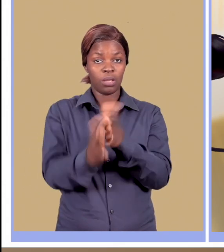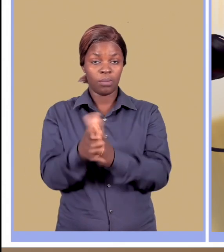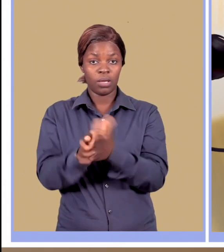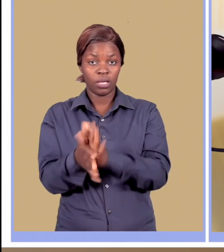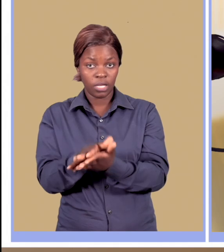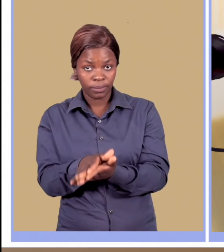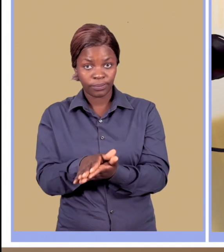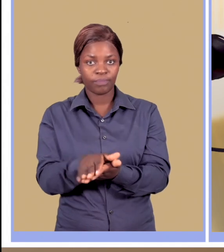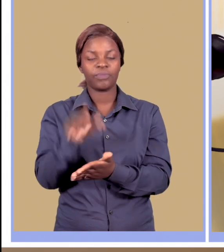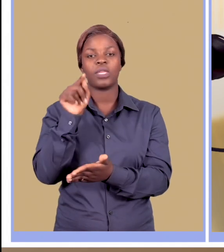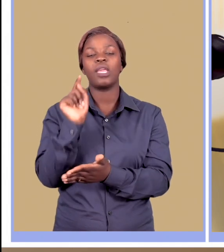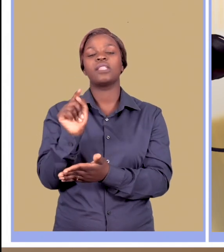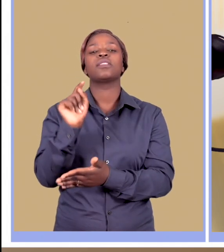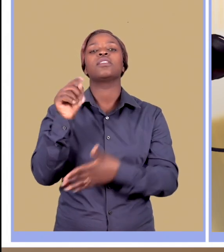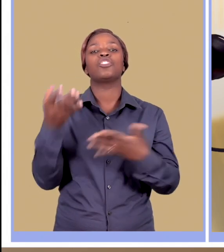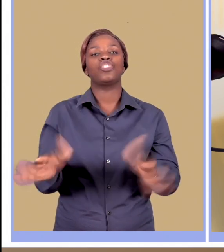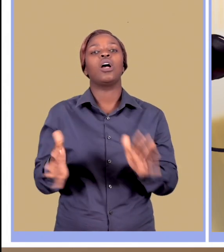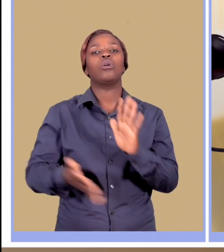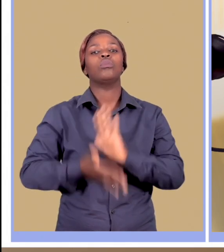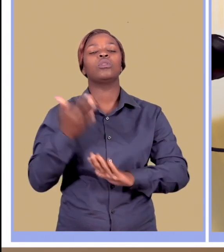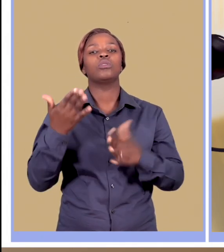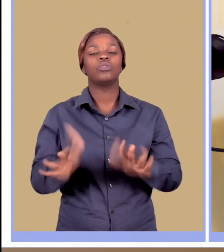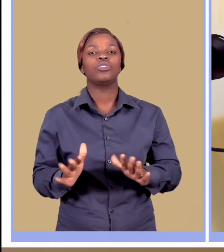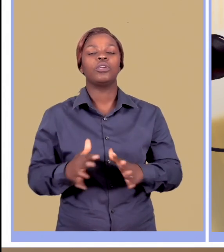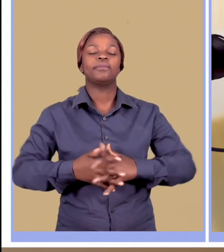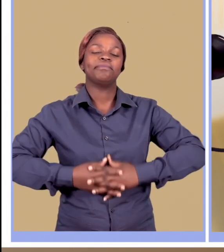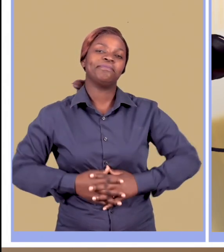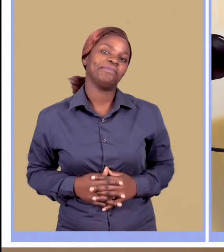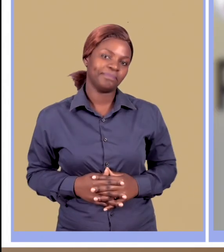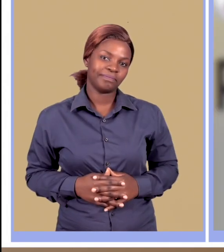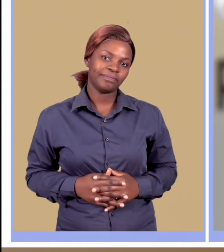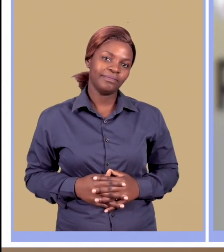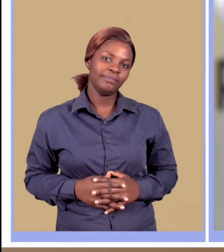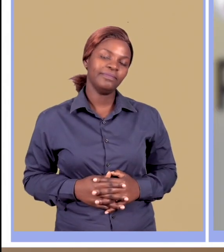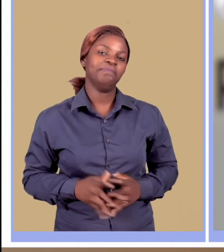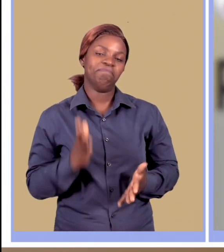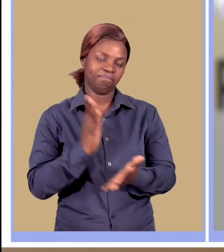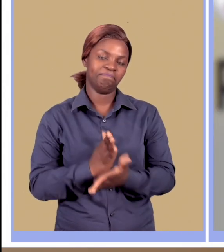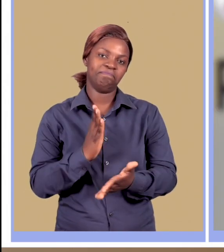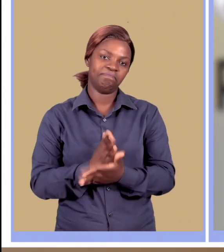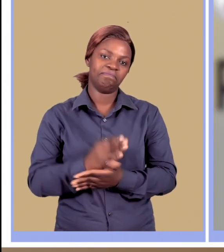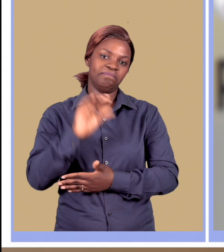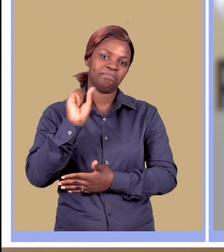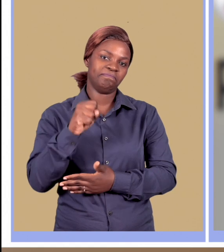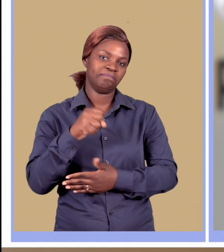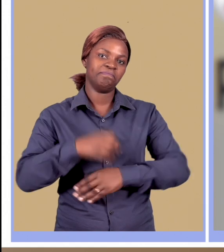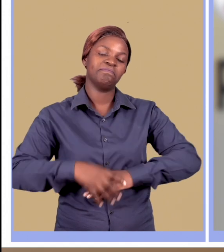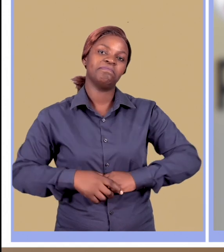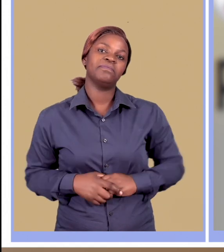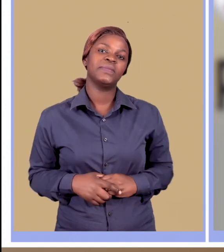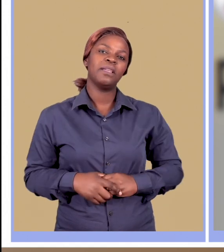organização, este despertar já existe, é uma realidade. Muito bem, uma grande realidade